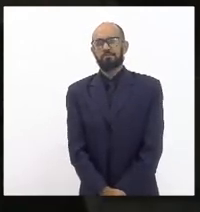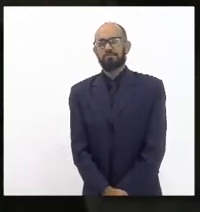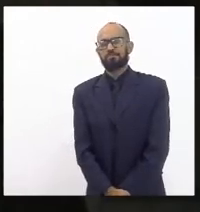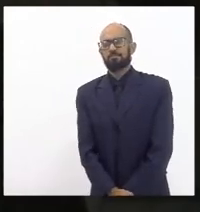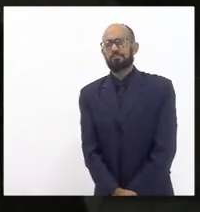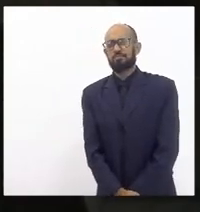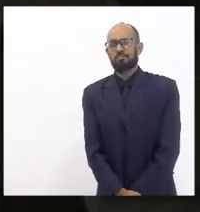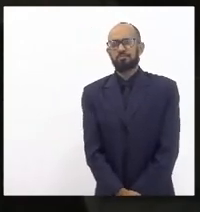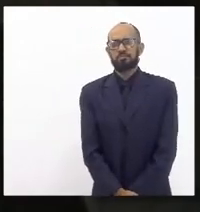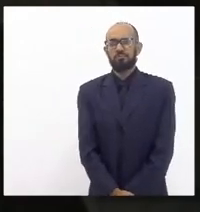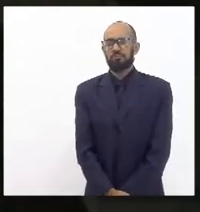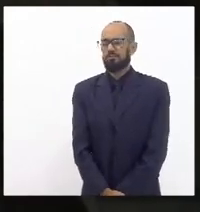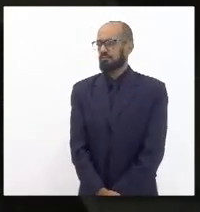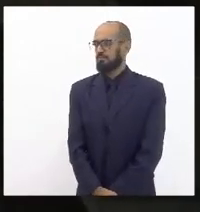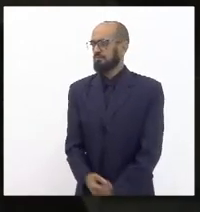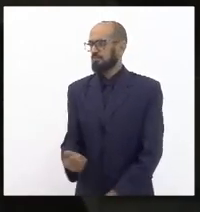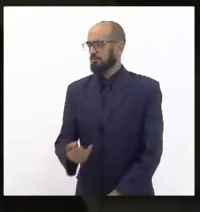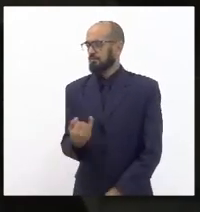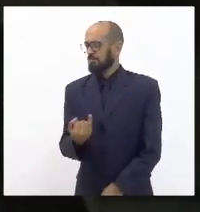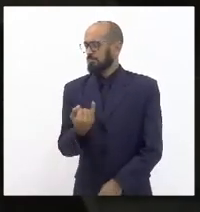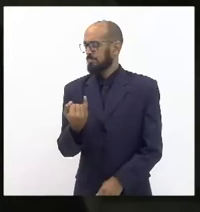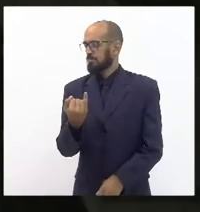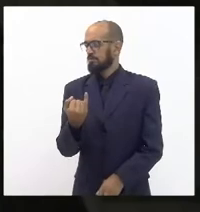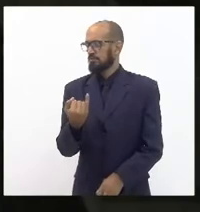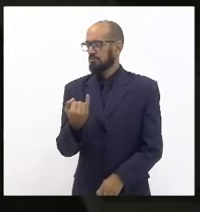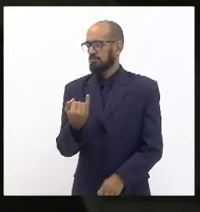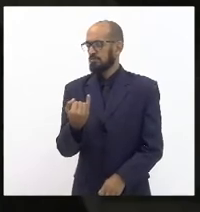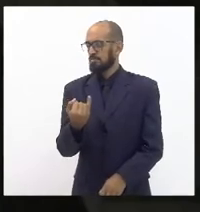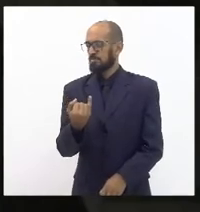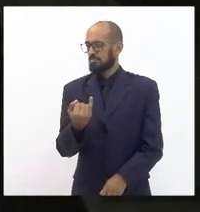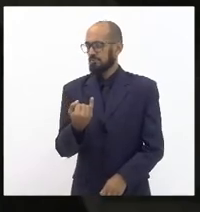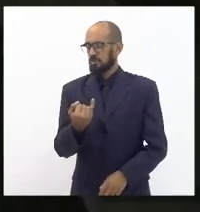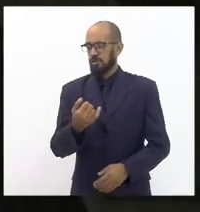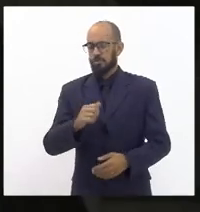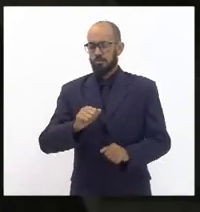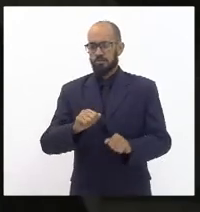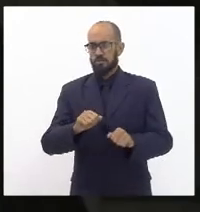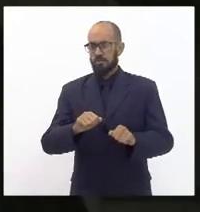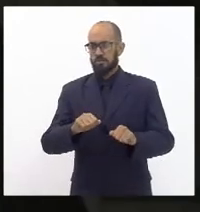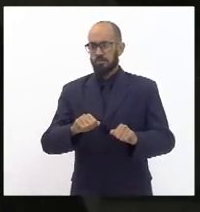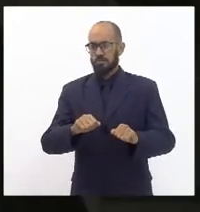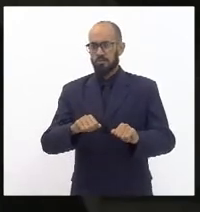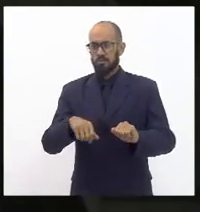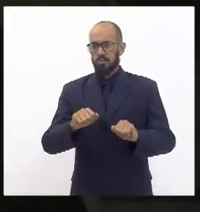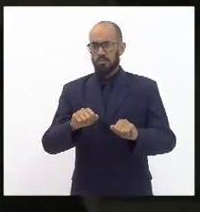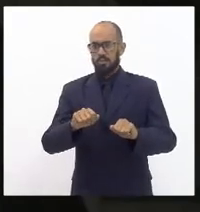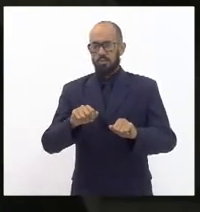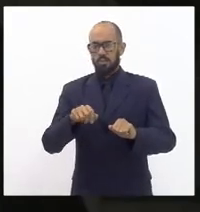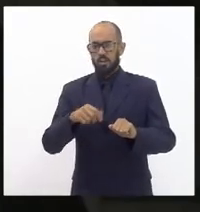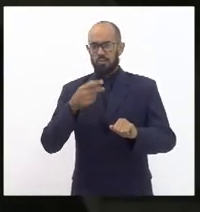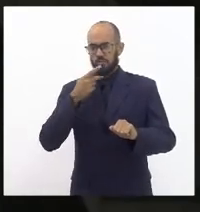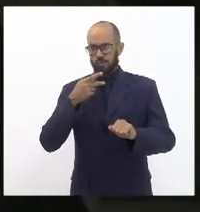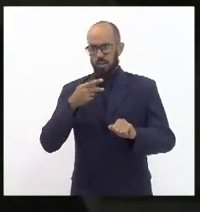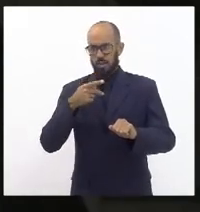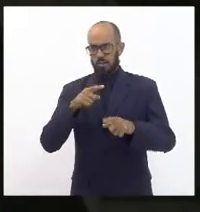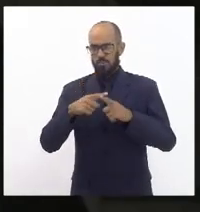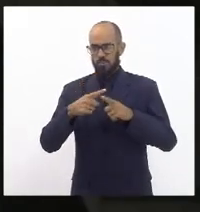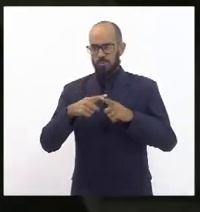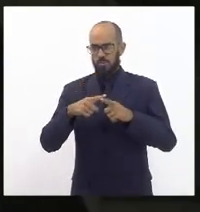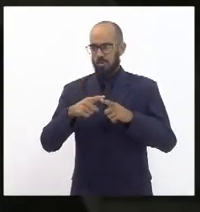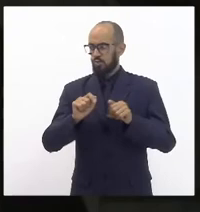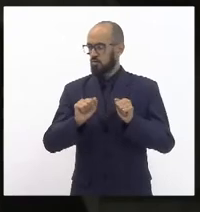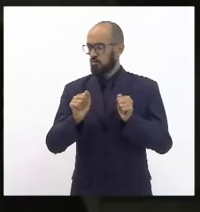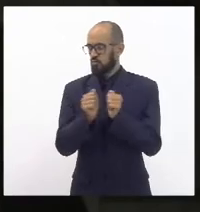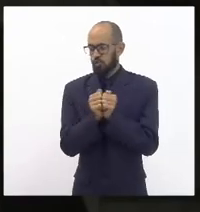importante a gente colocar sempre esse tema em Pauta porque associada